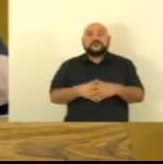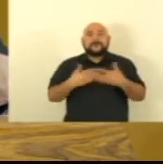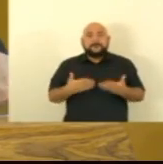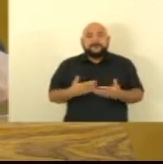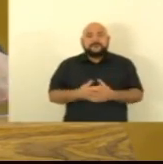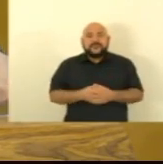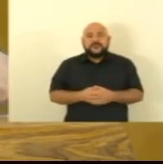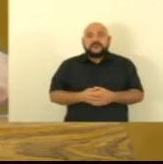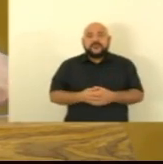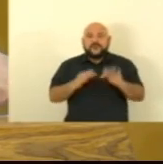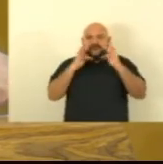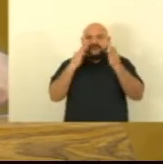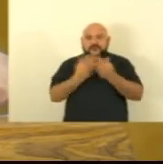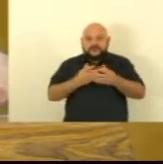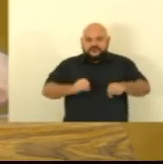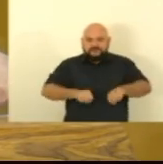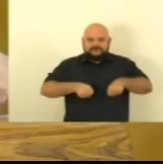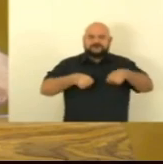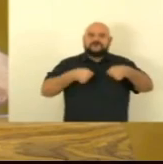para os seus filhos.